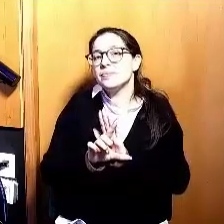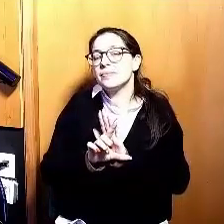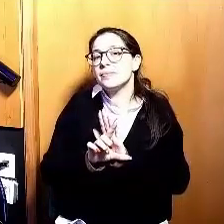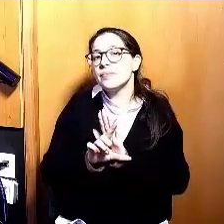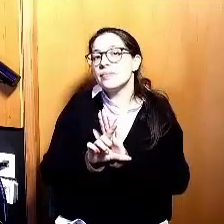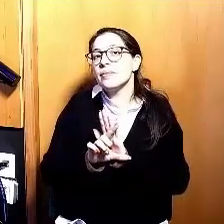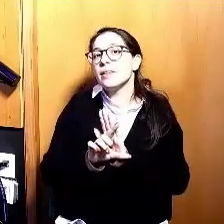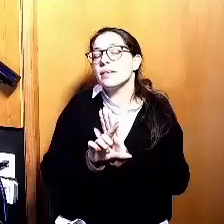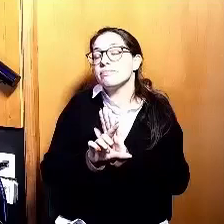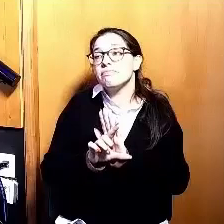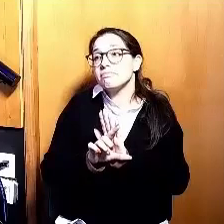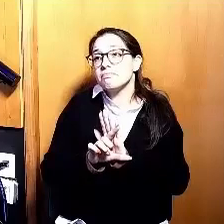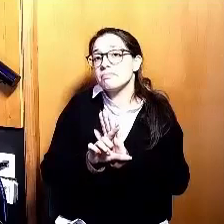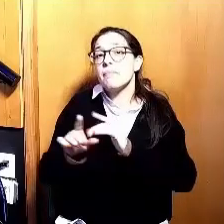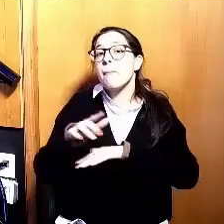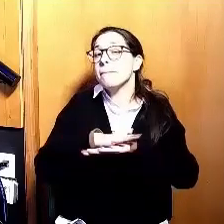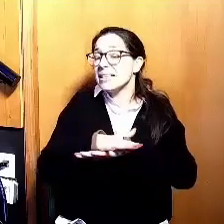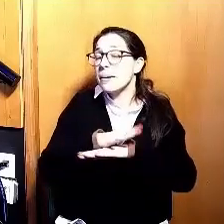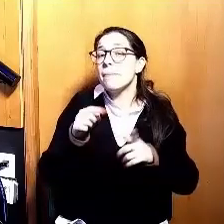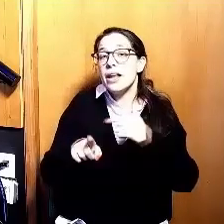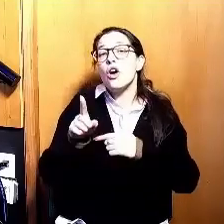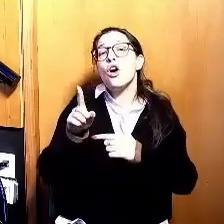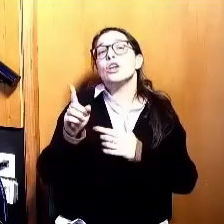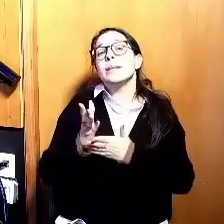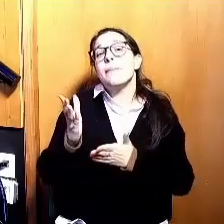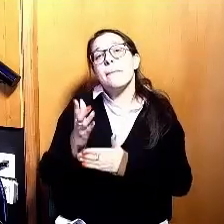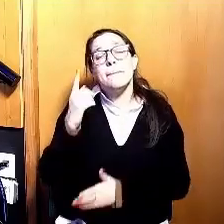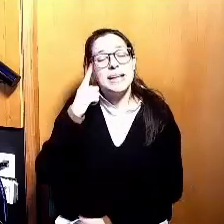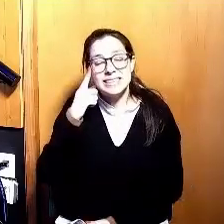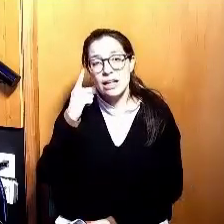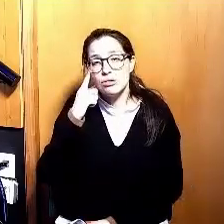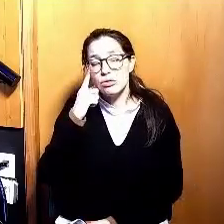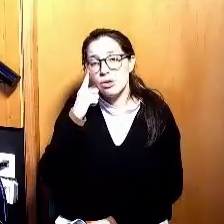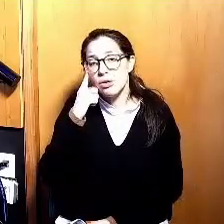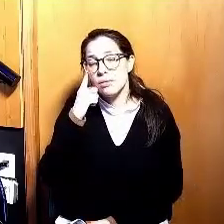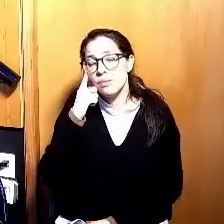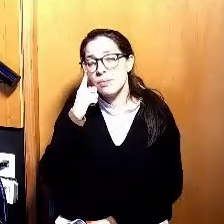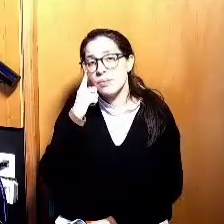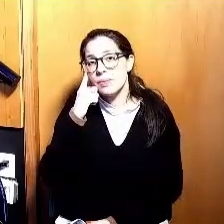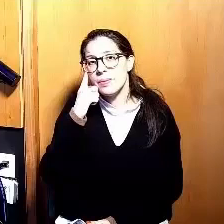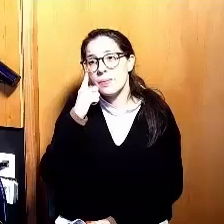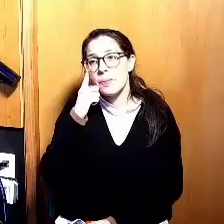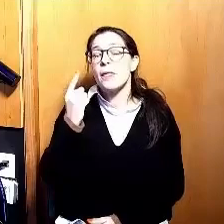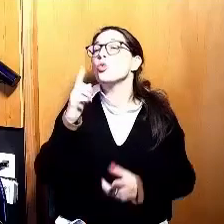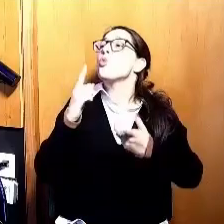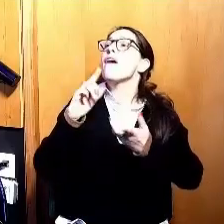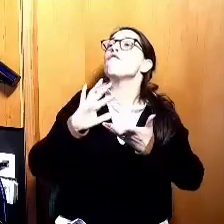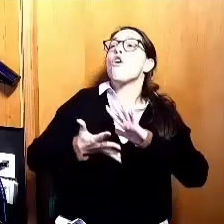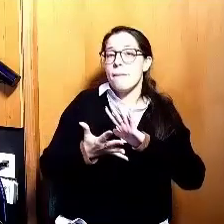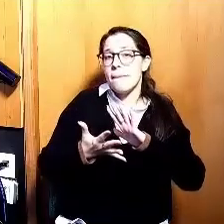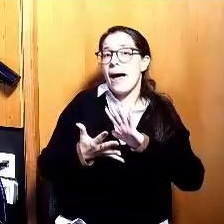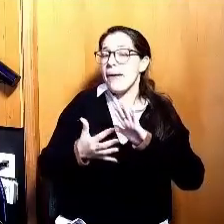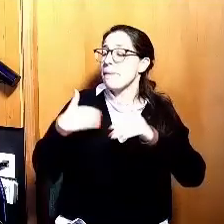grandes bases, mas sem pensar, né, que os dados abertos é uma saída